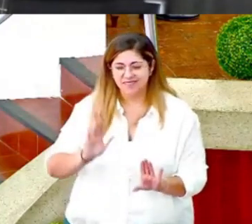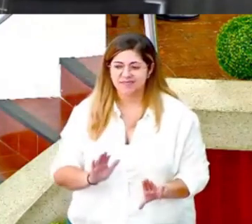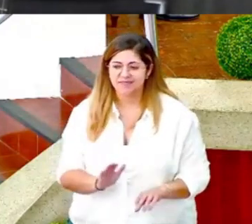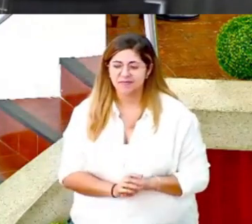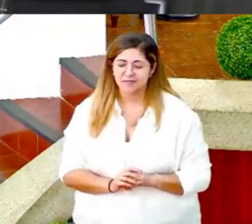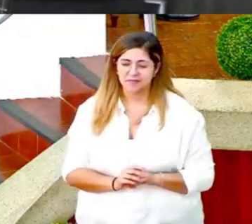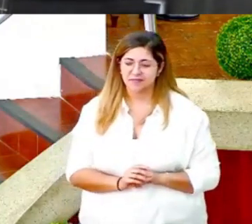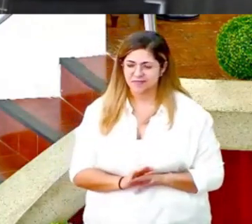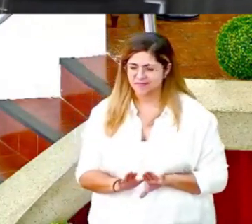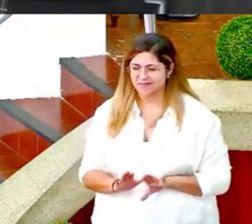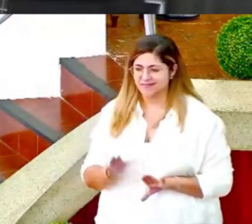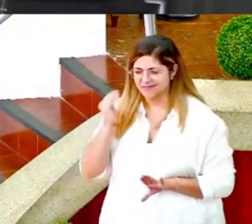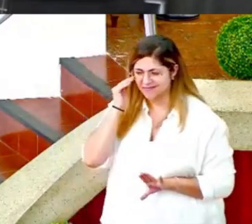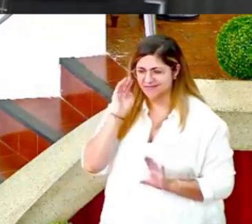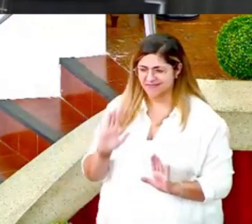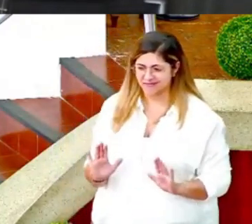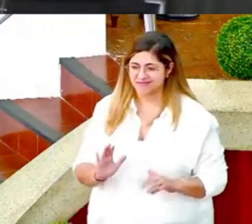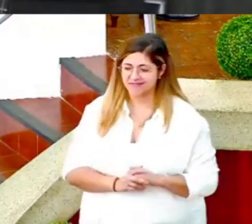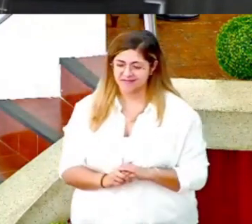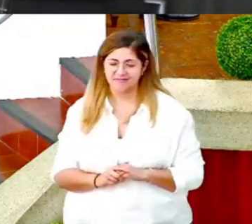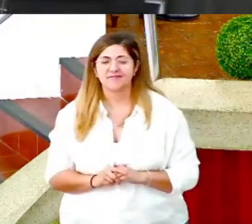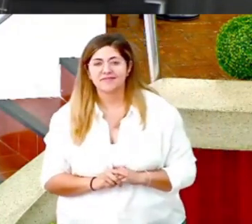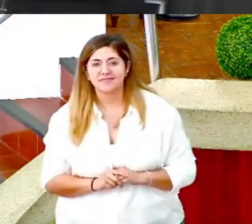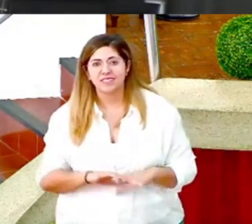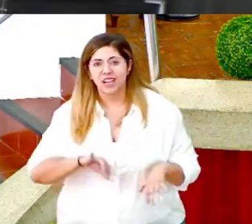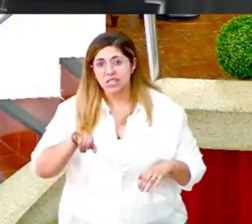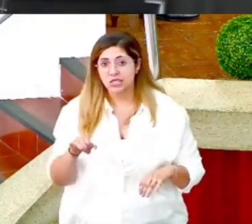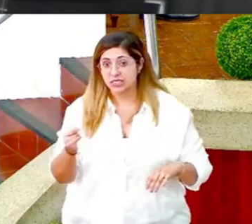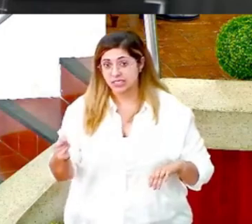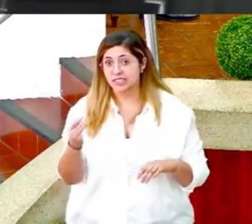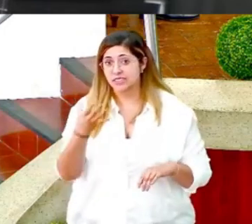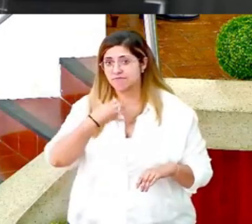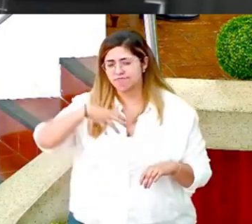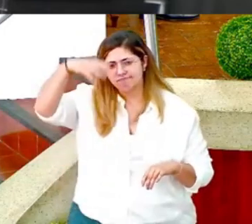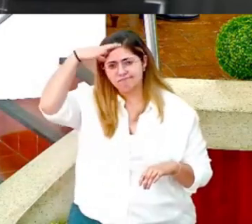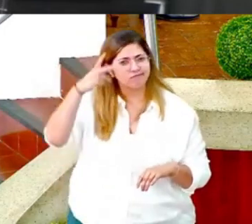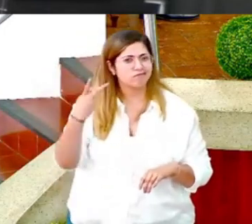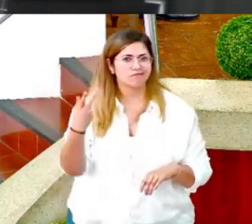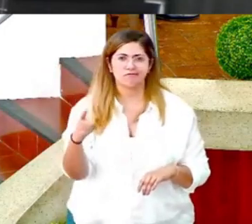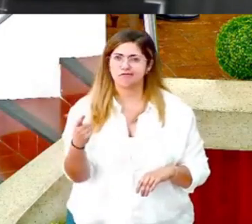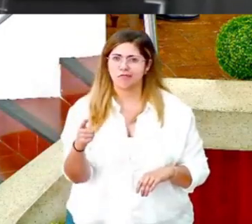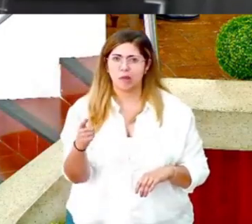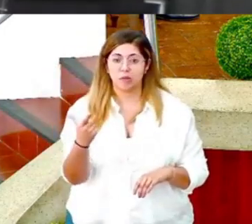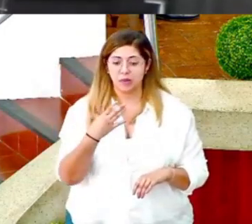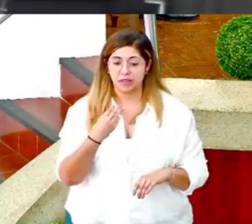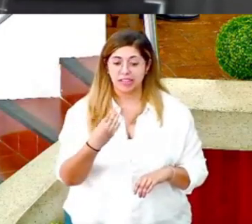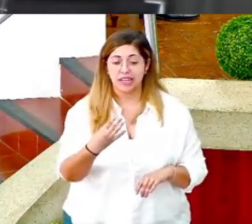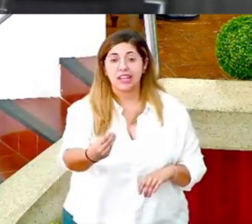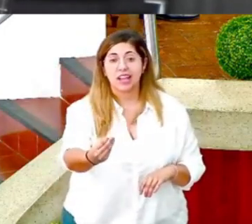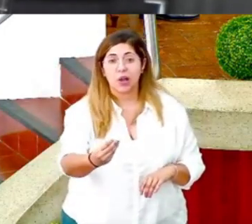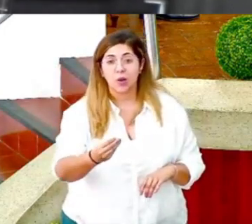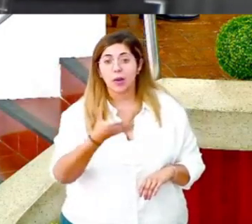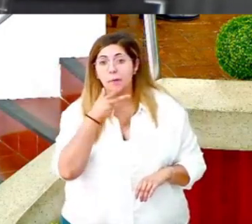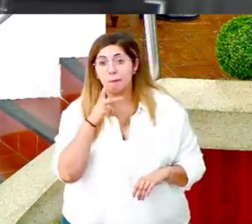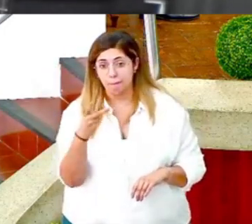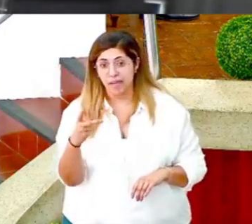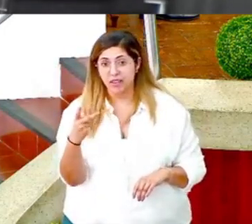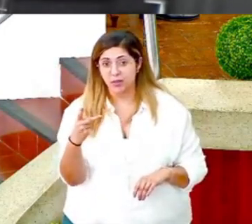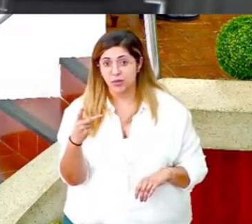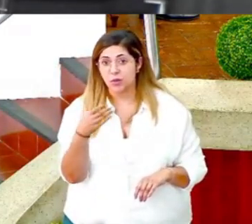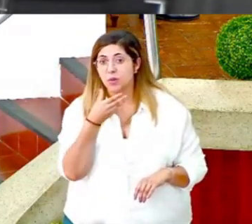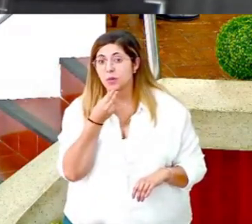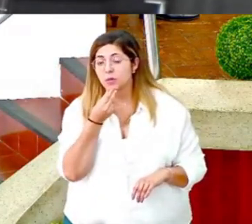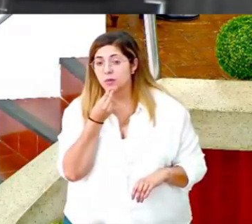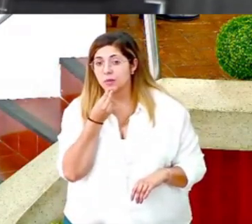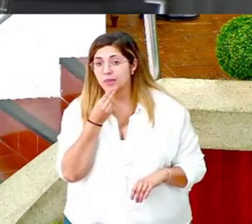filho. Josias não tinha isso. O seu pai, Amon, não abriu o livro da lei e disse, Josias, meu filho,